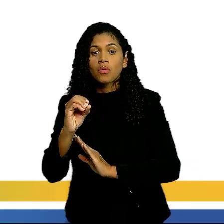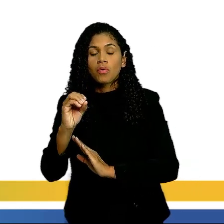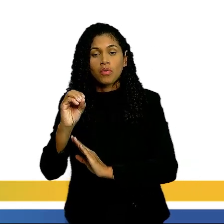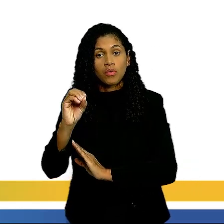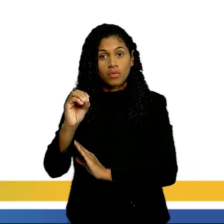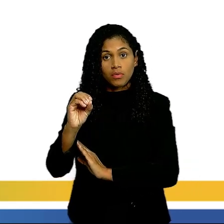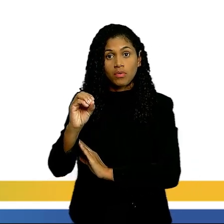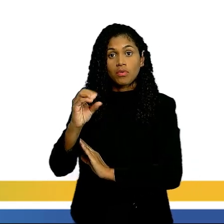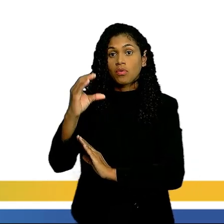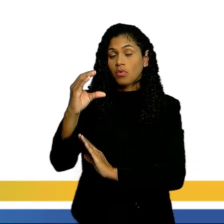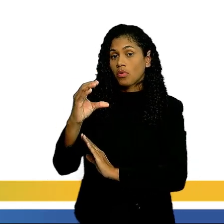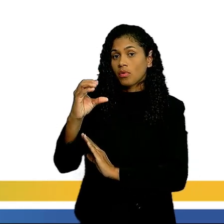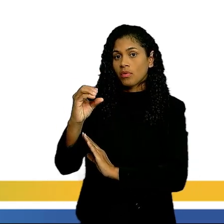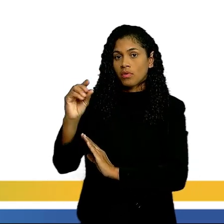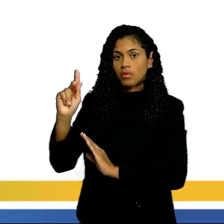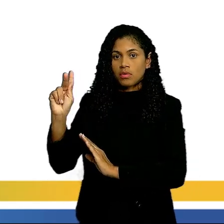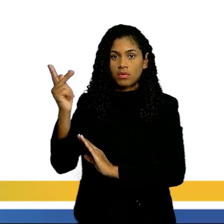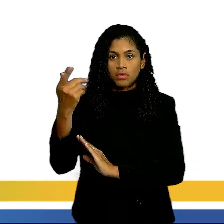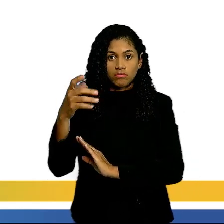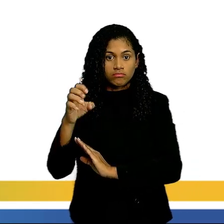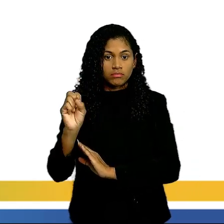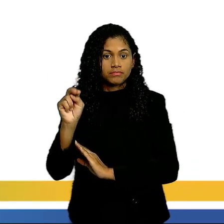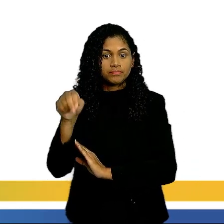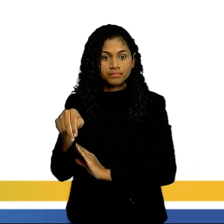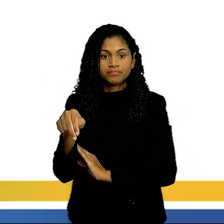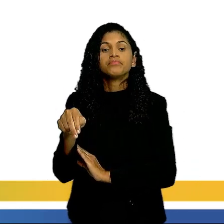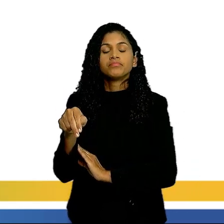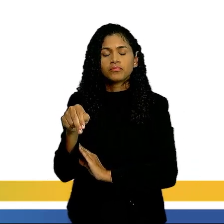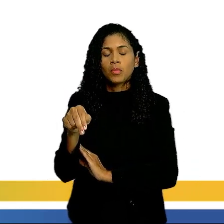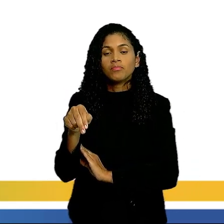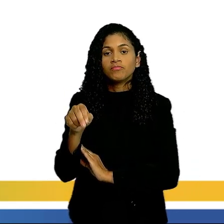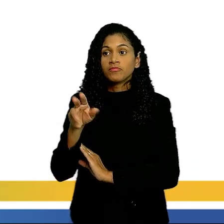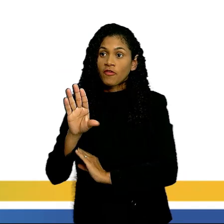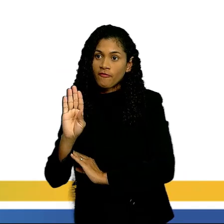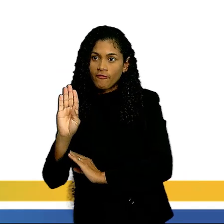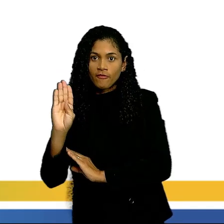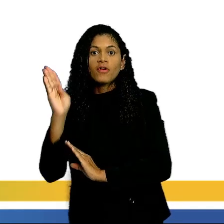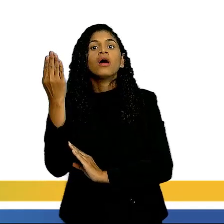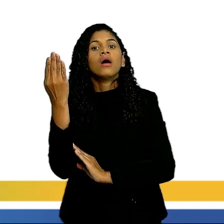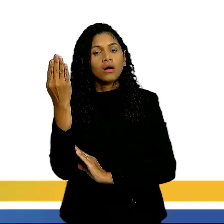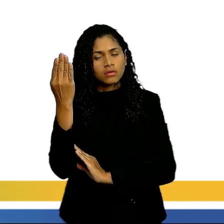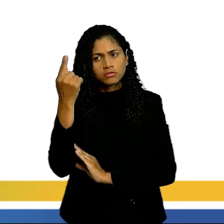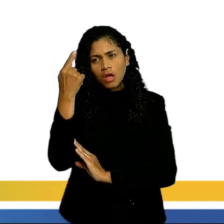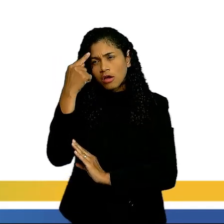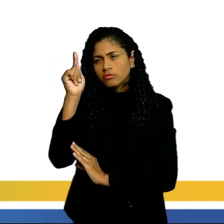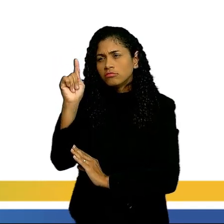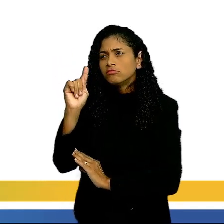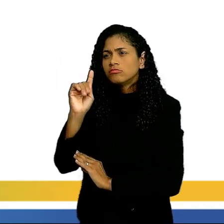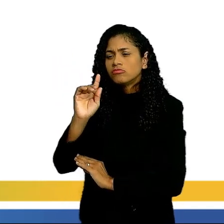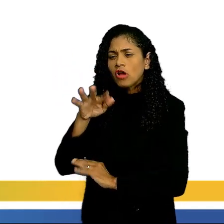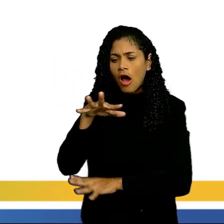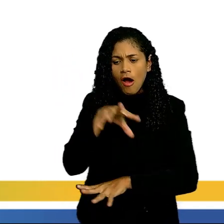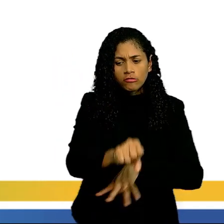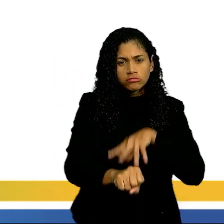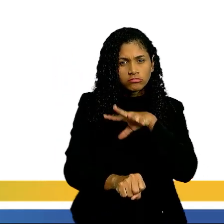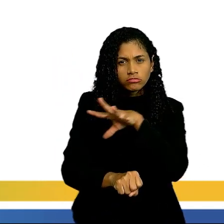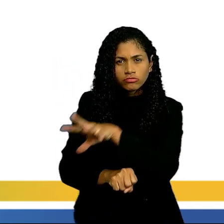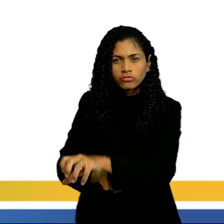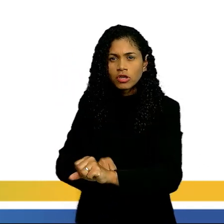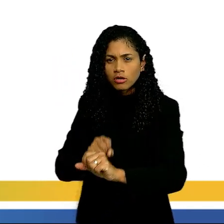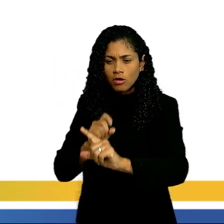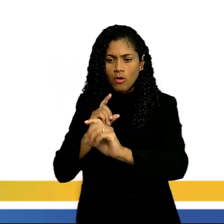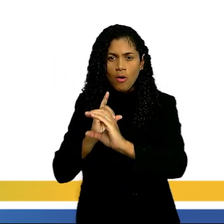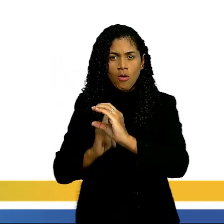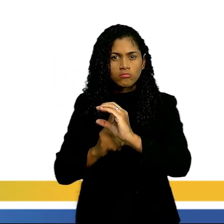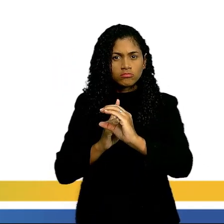Cohen? Seria um plano falso, elaborado, né? A ideia dele seria uma invasão comunista, que os comunistas iriam